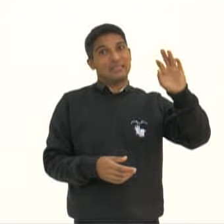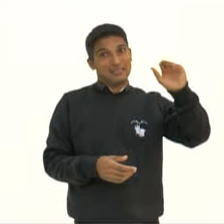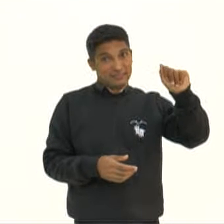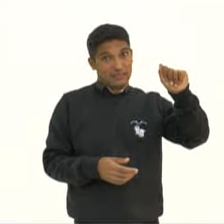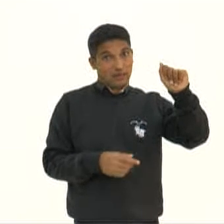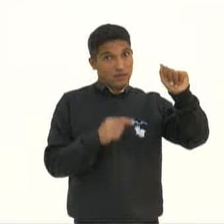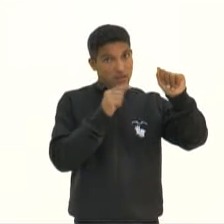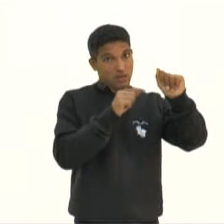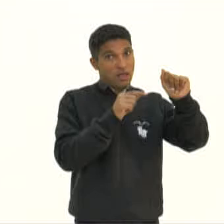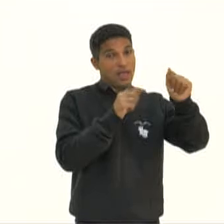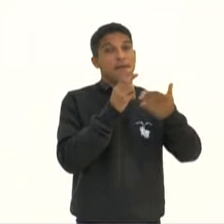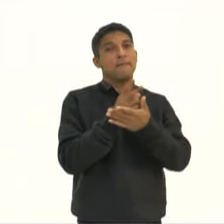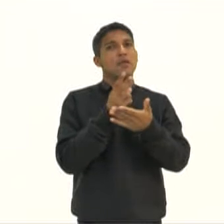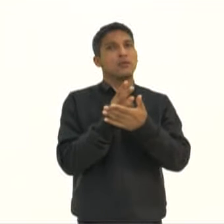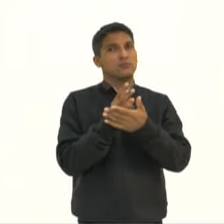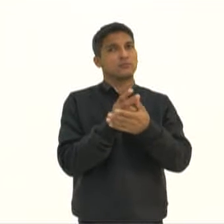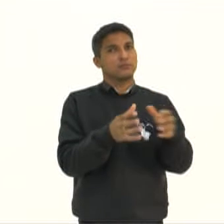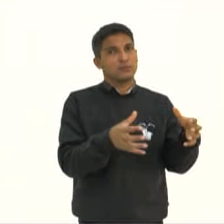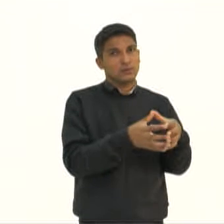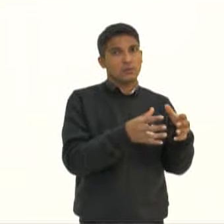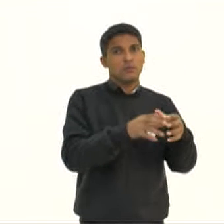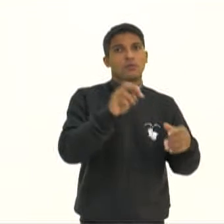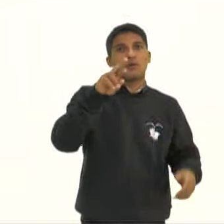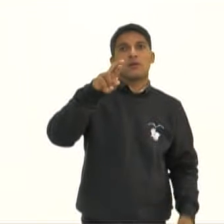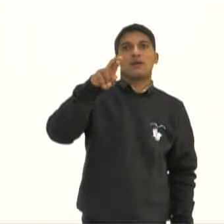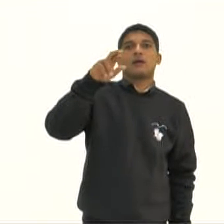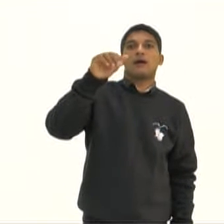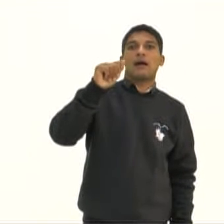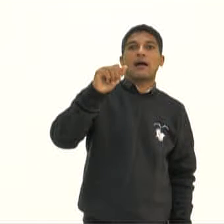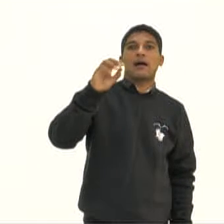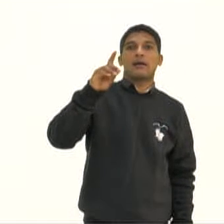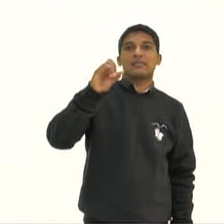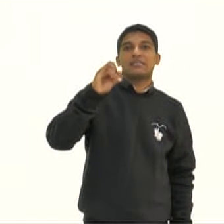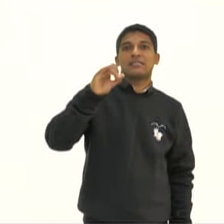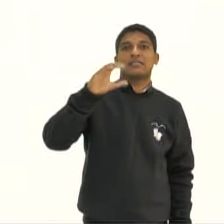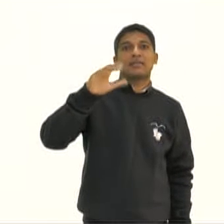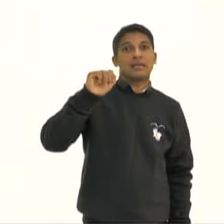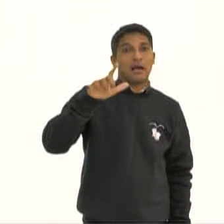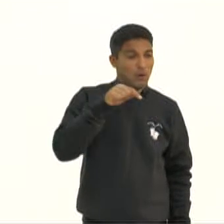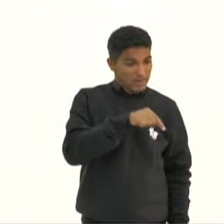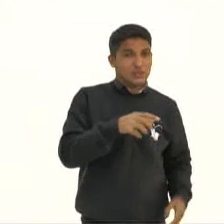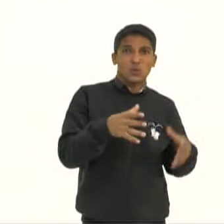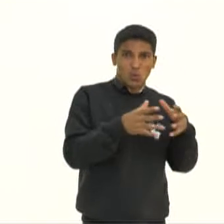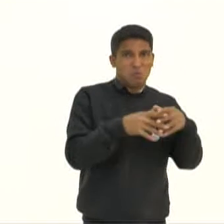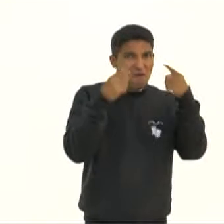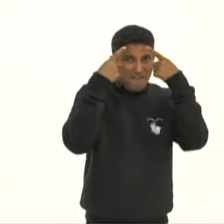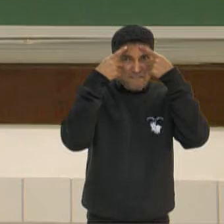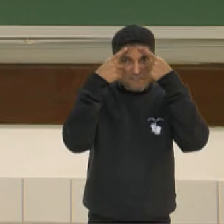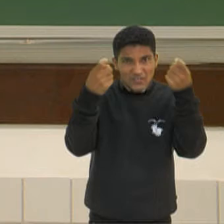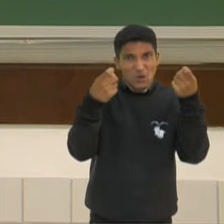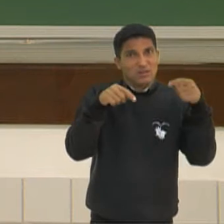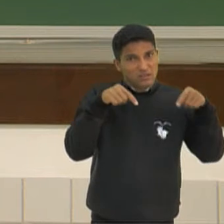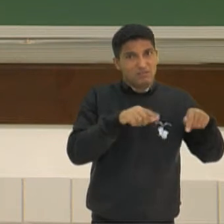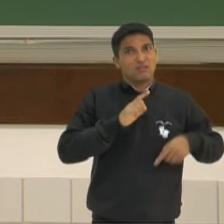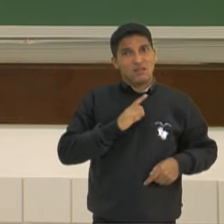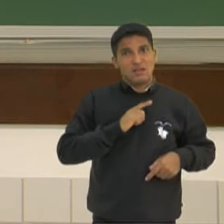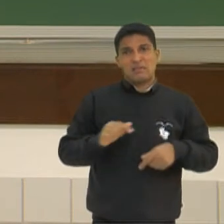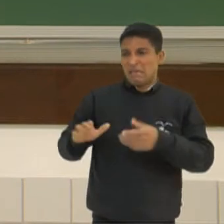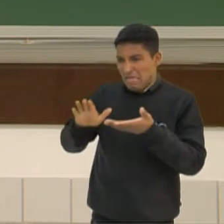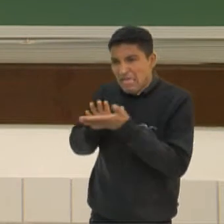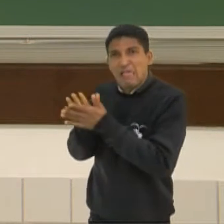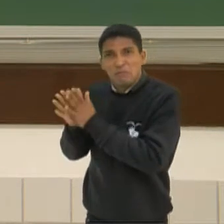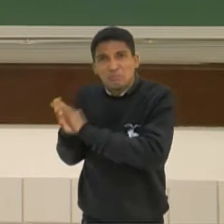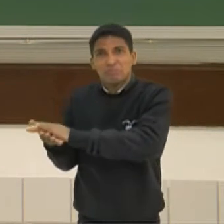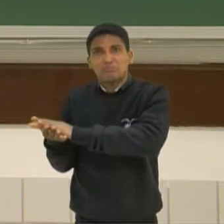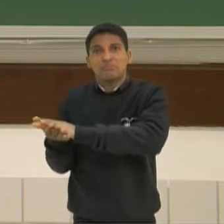de fundamentalistas. E por causa dessas práticas violentas, muitos muçulmanos eles têm sido erroneamente,